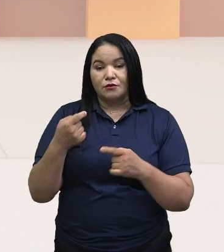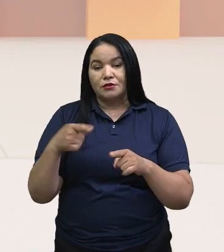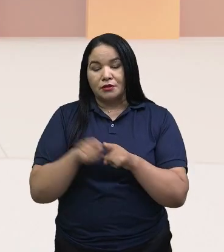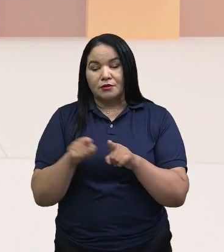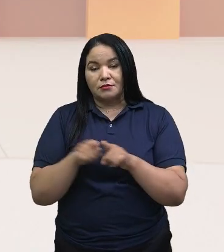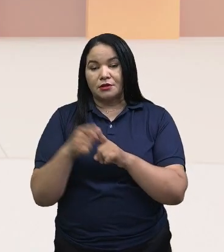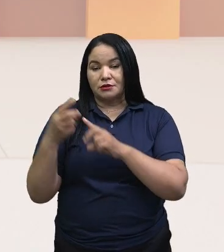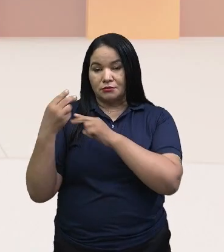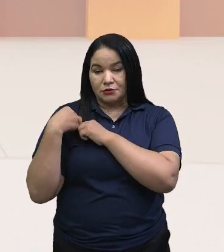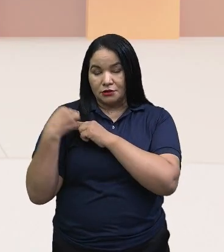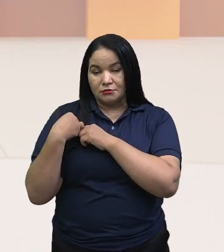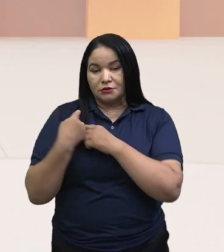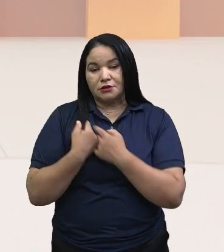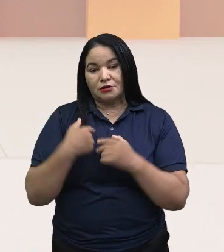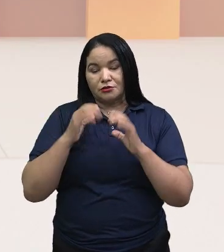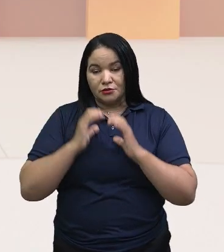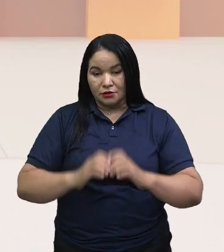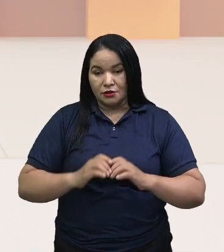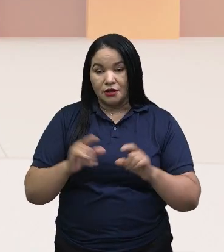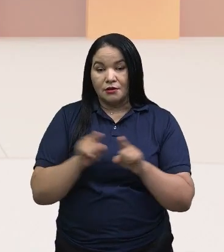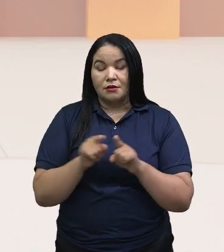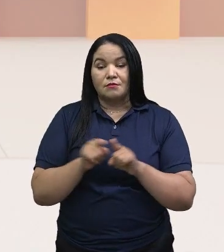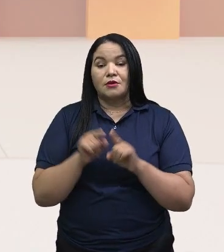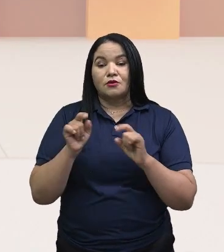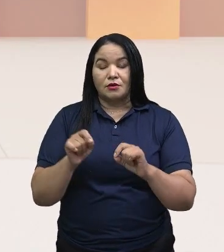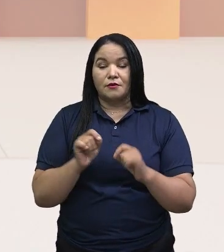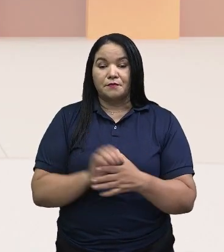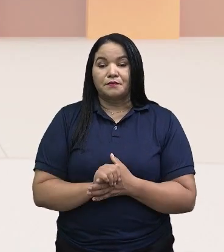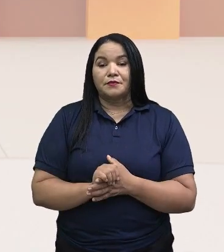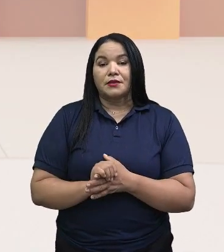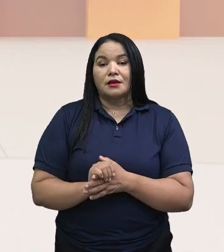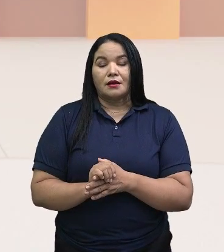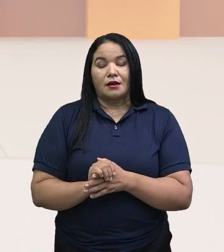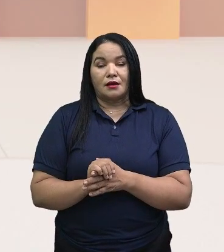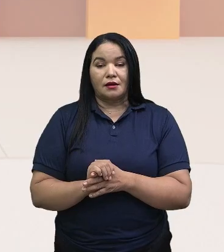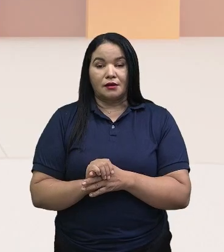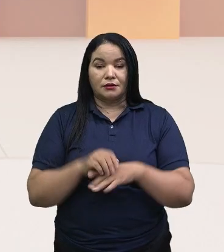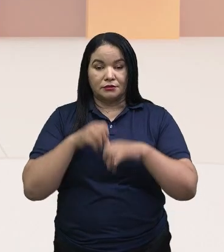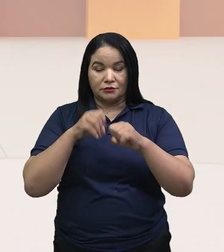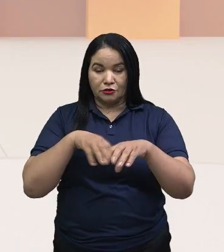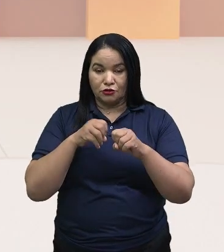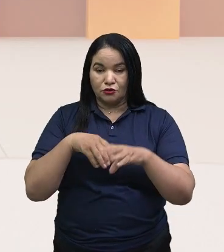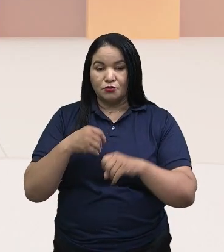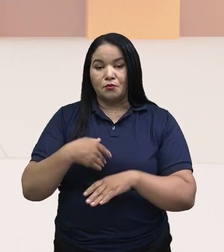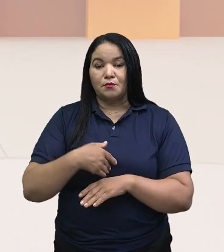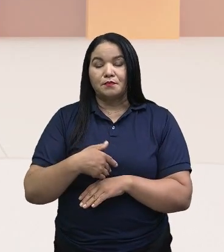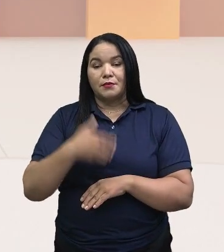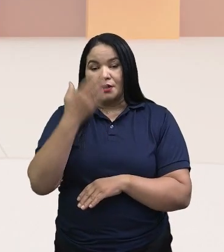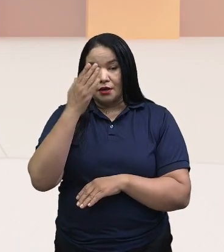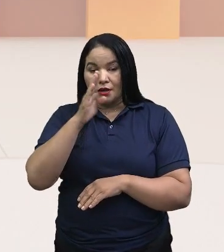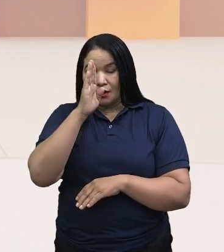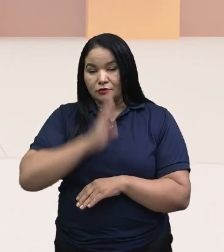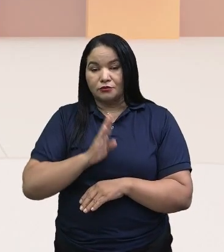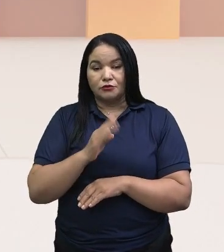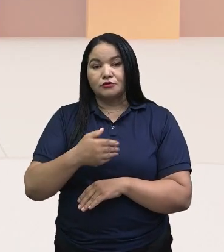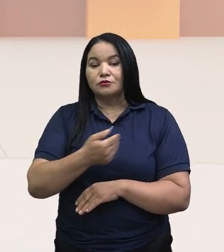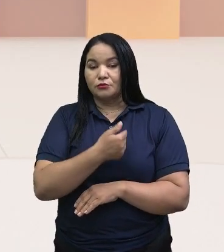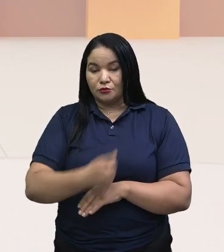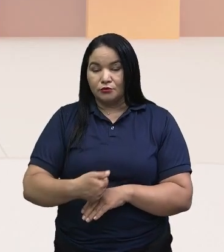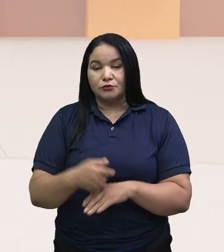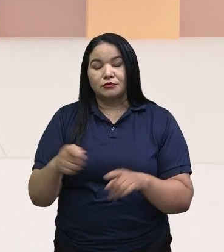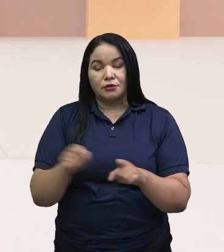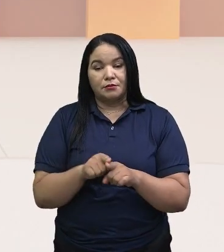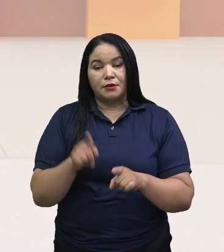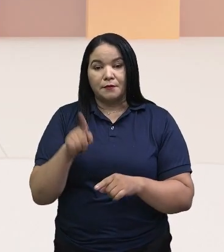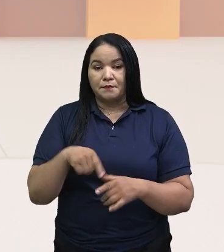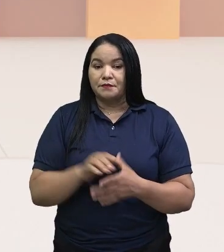como o acesso à educação pública. Então, esse vai ser um documento, muito importante e